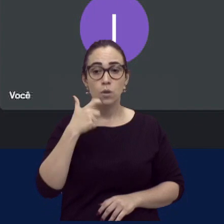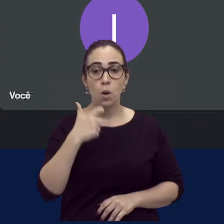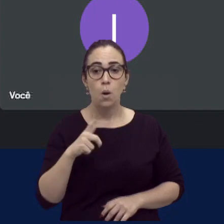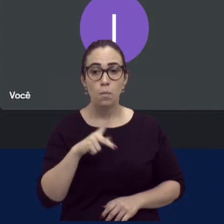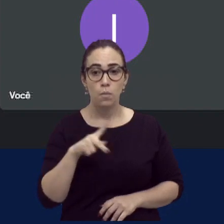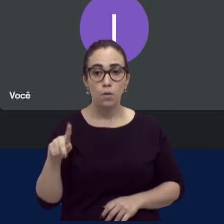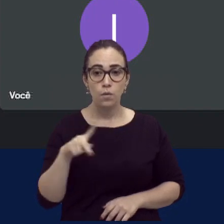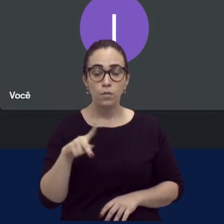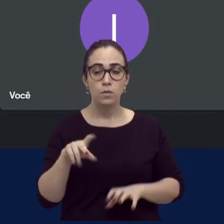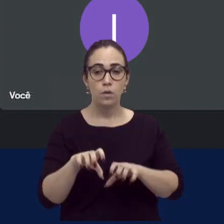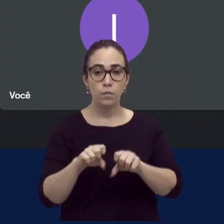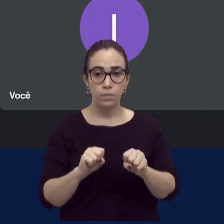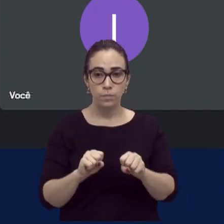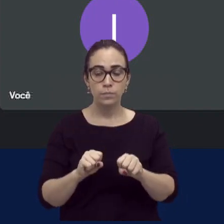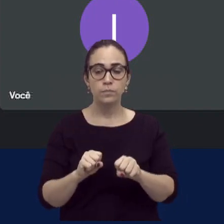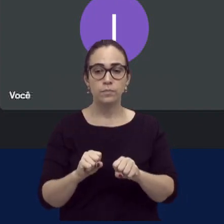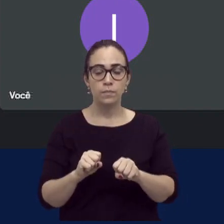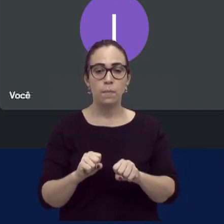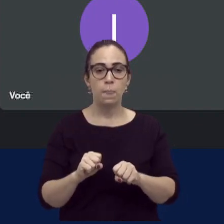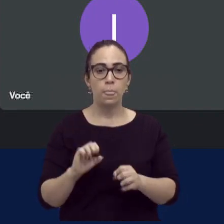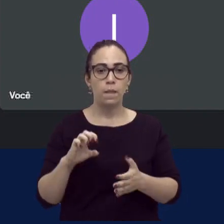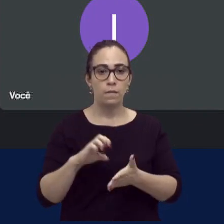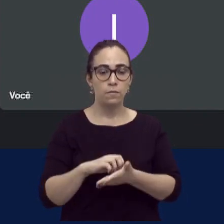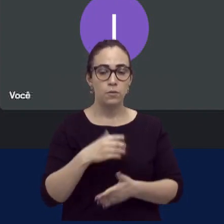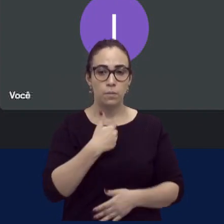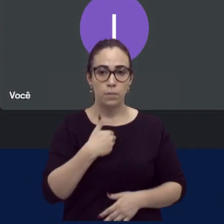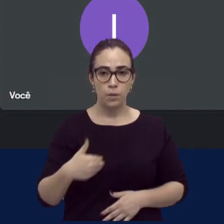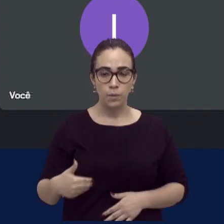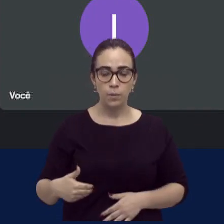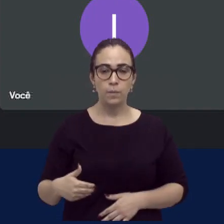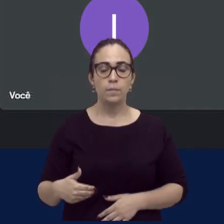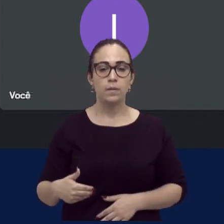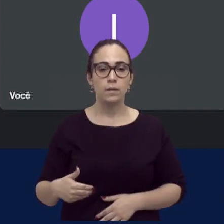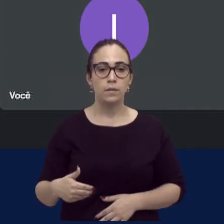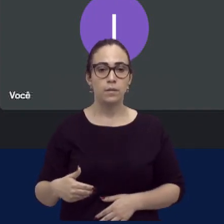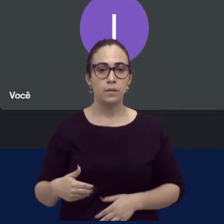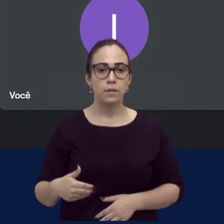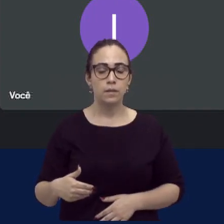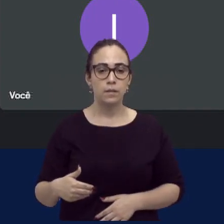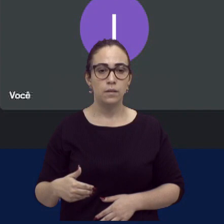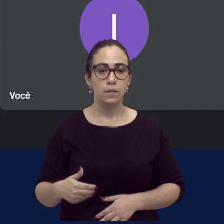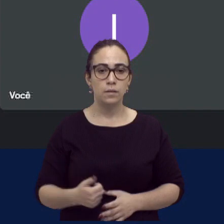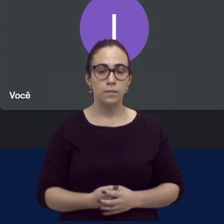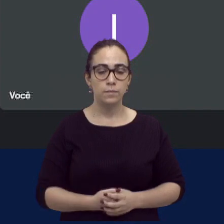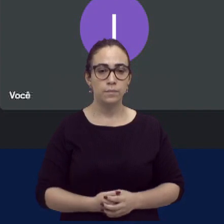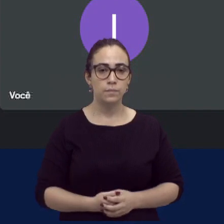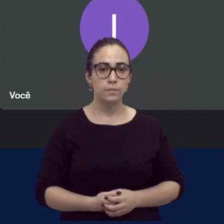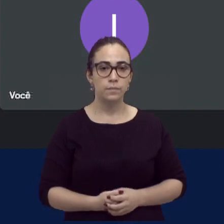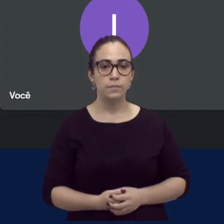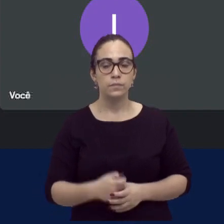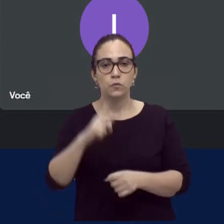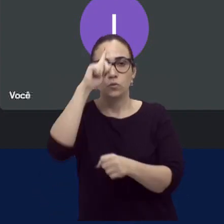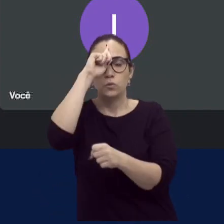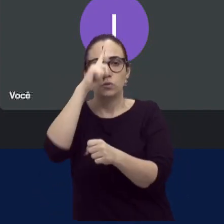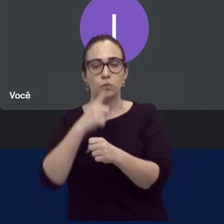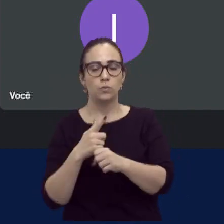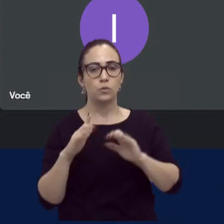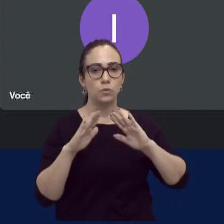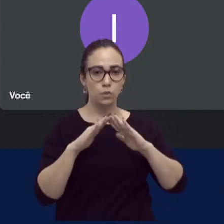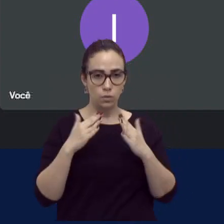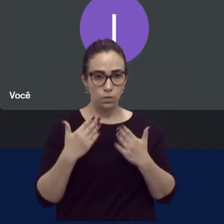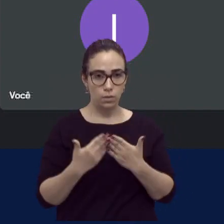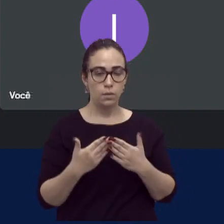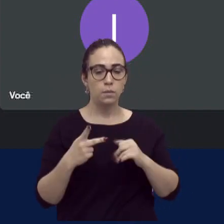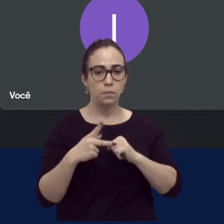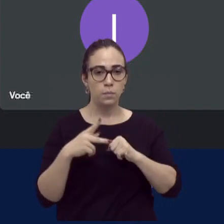por formação, funcionária pública e gestora escolar, minha